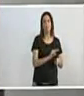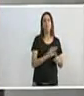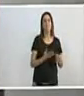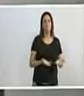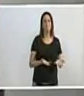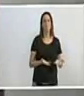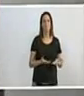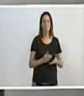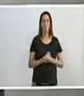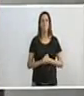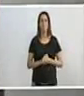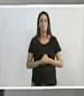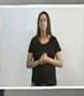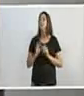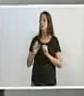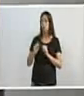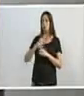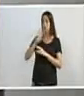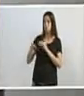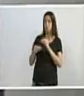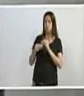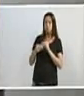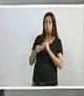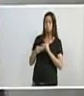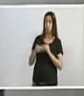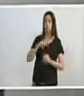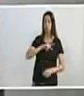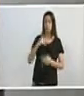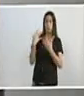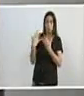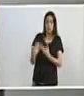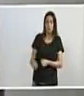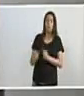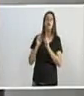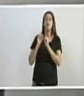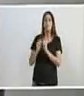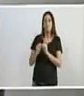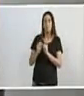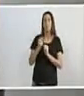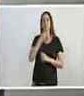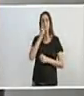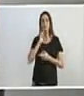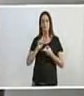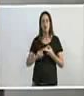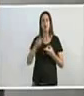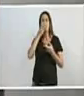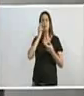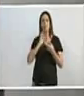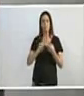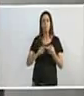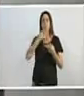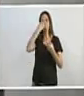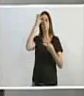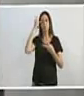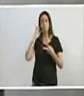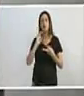senhor presidente, se for da permissão de Vossa Excelência, uma parte aos queridos vereadores Fábio Fider, Vanderlei de Oliveira e Vanassi, no